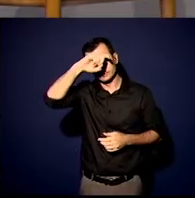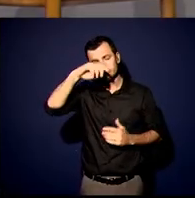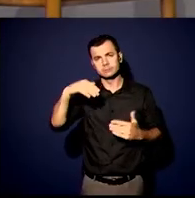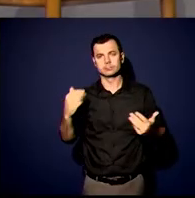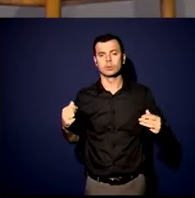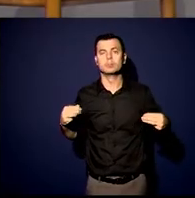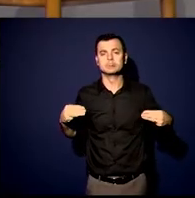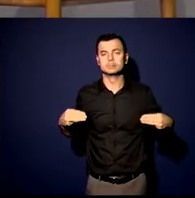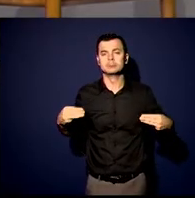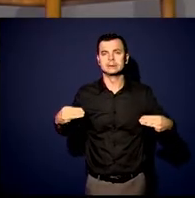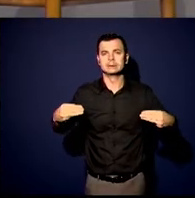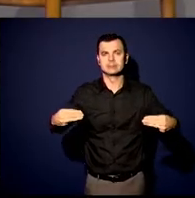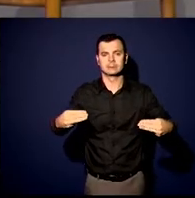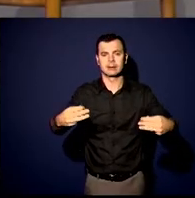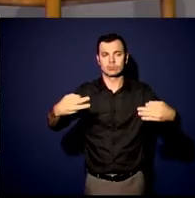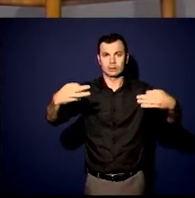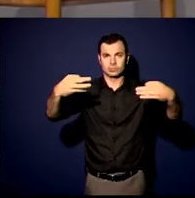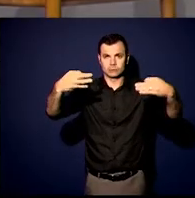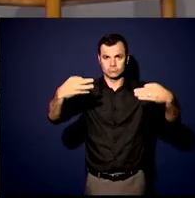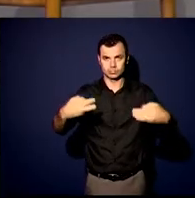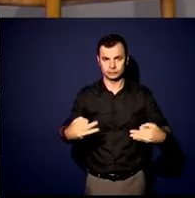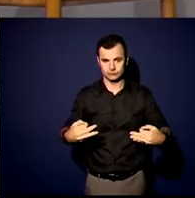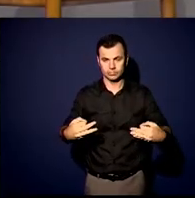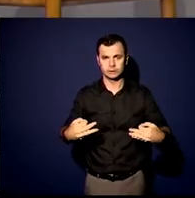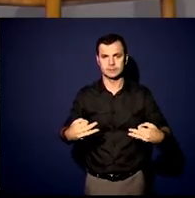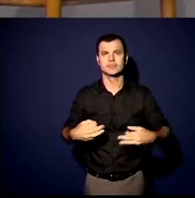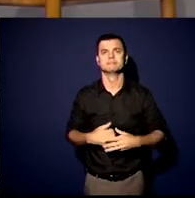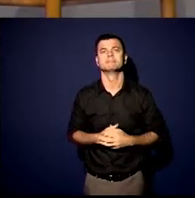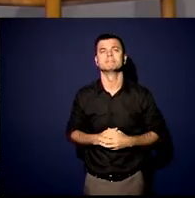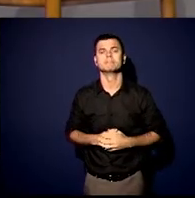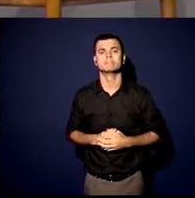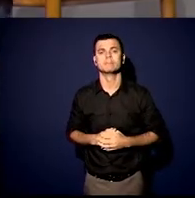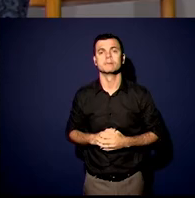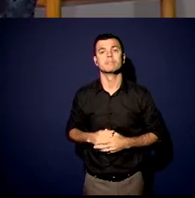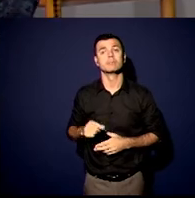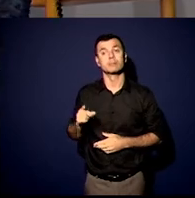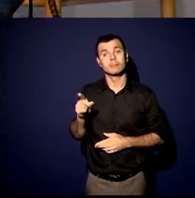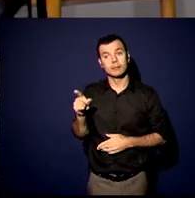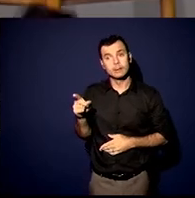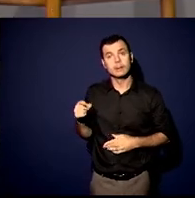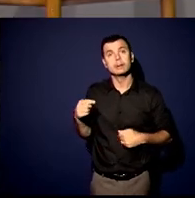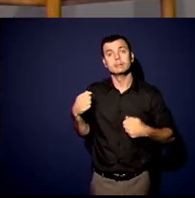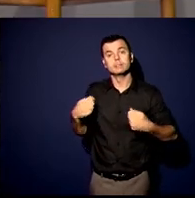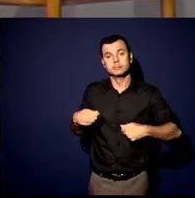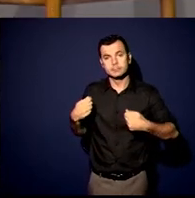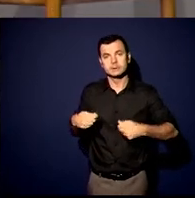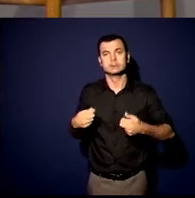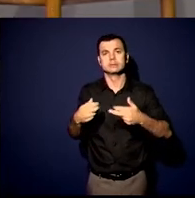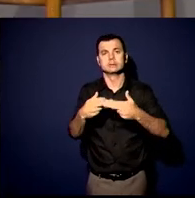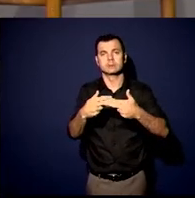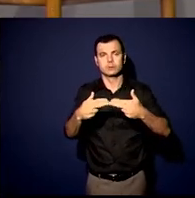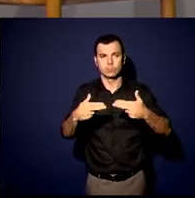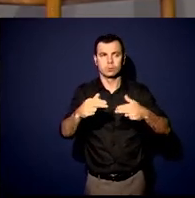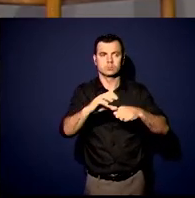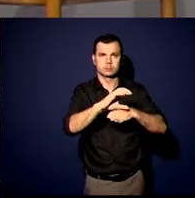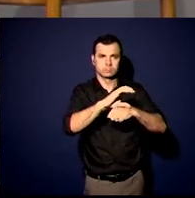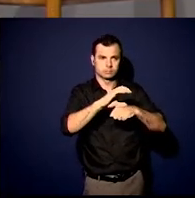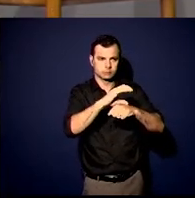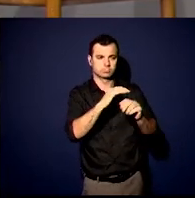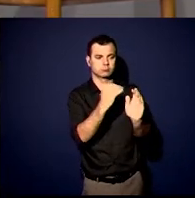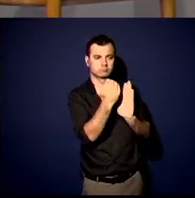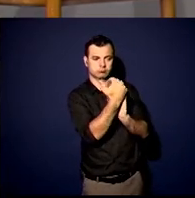da Justiça do ministério destinado a prover condições institucionais boas para o país